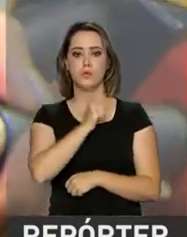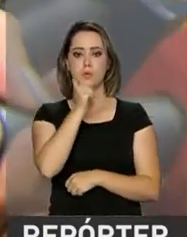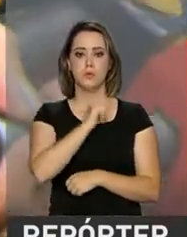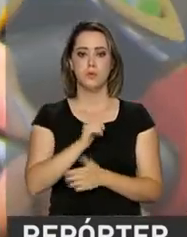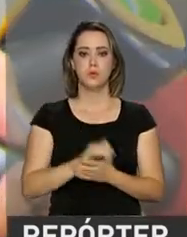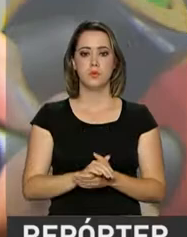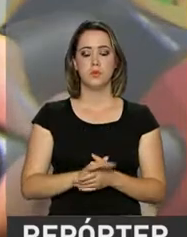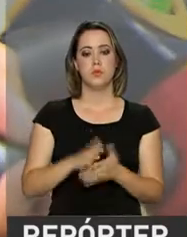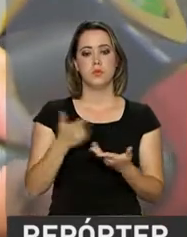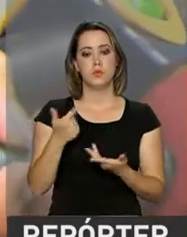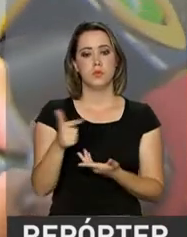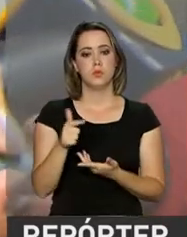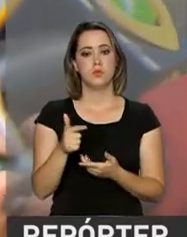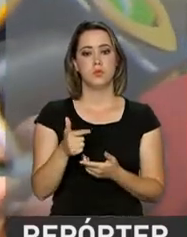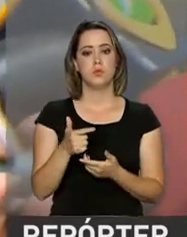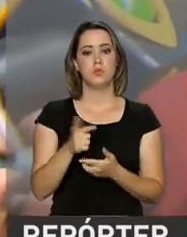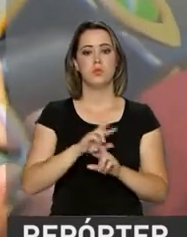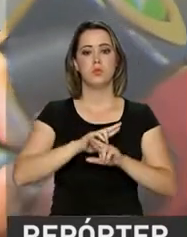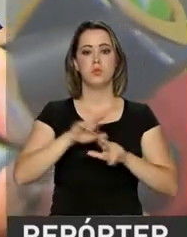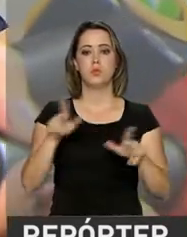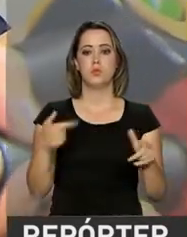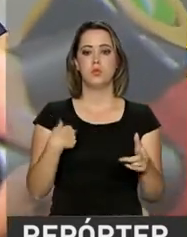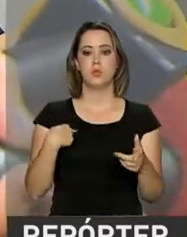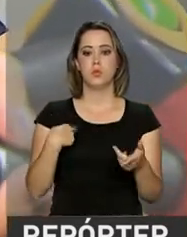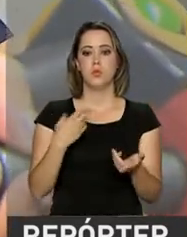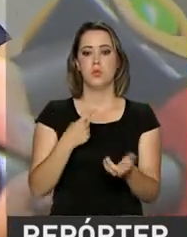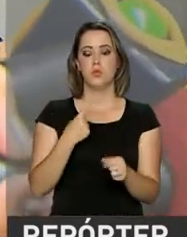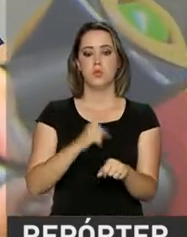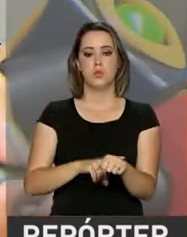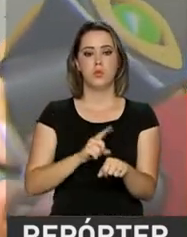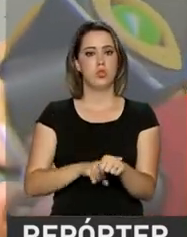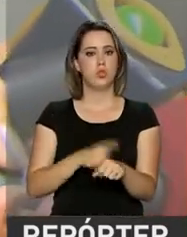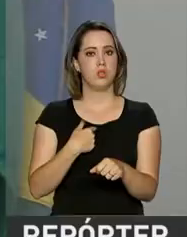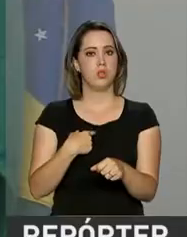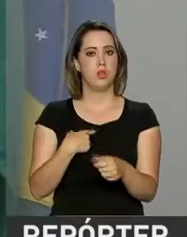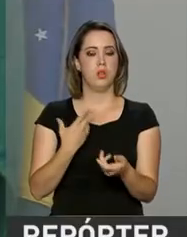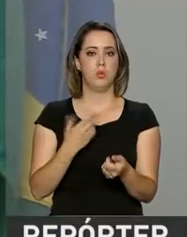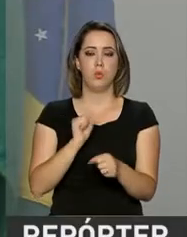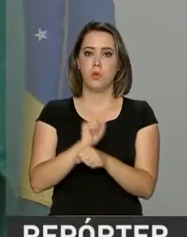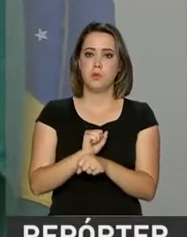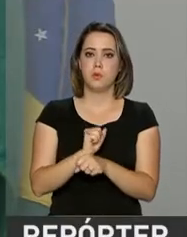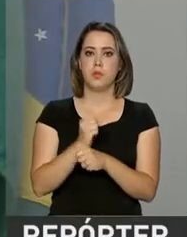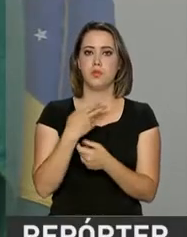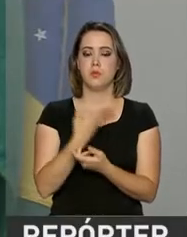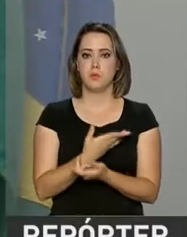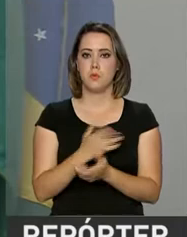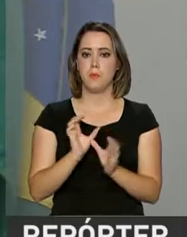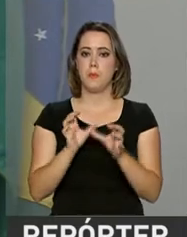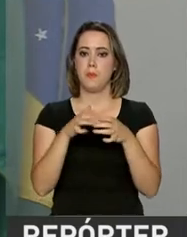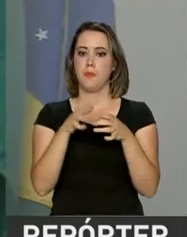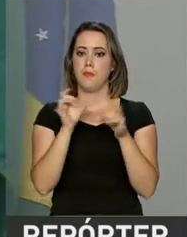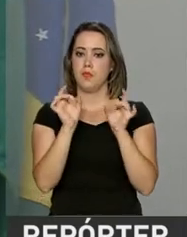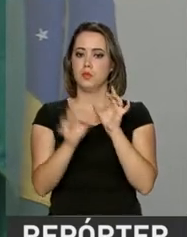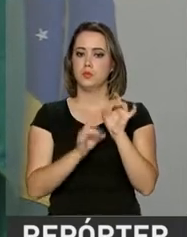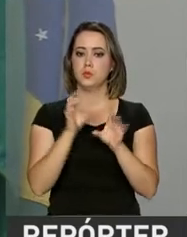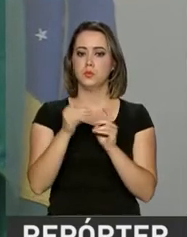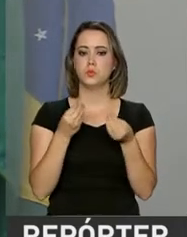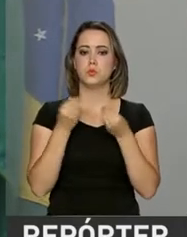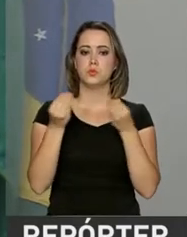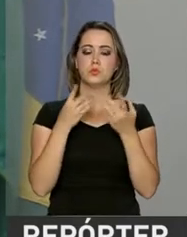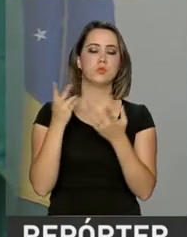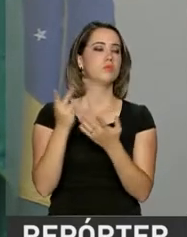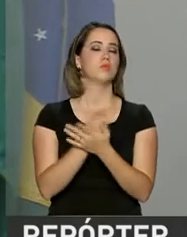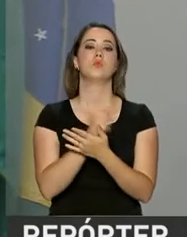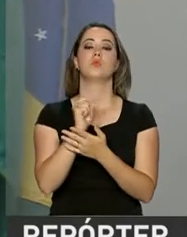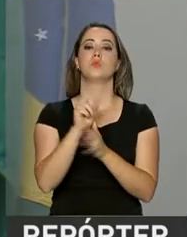mulheres, e sem nenhum tipo de pedágio, sem nenhum tipo de carência. Já na comissão, o relator explicou como vai